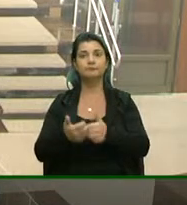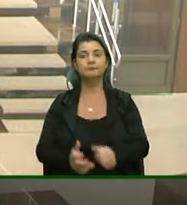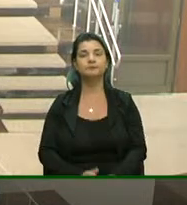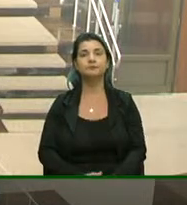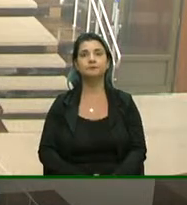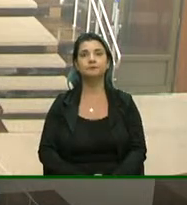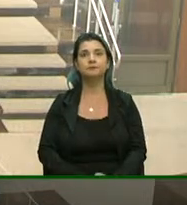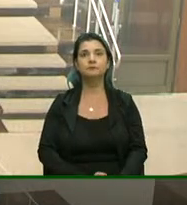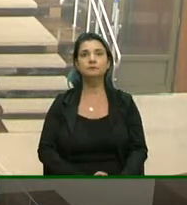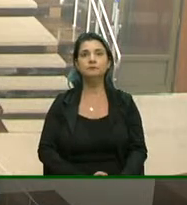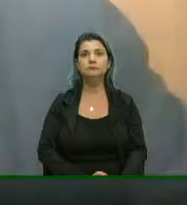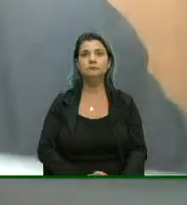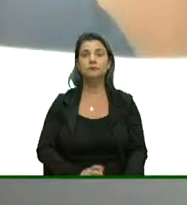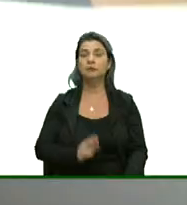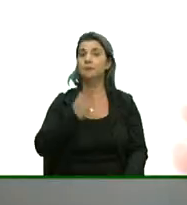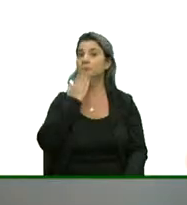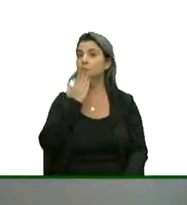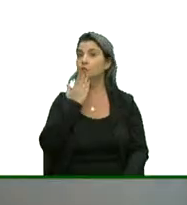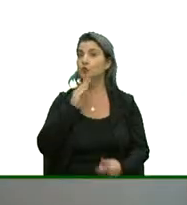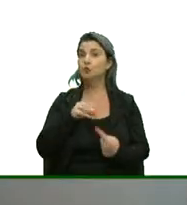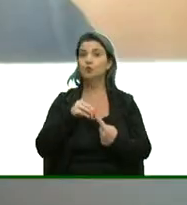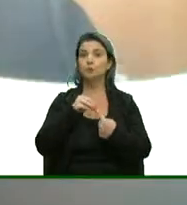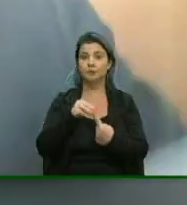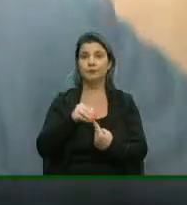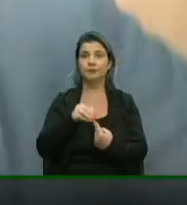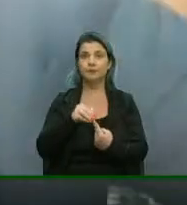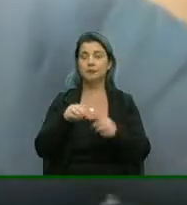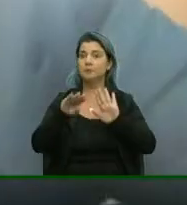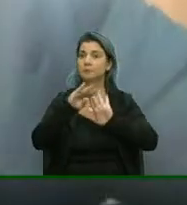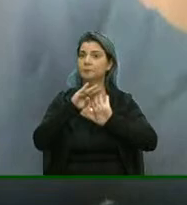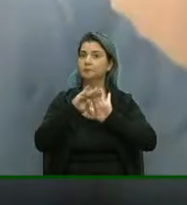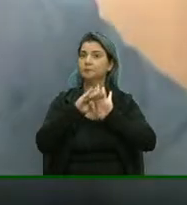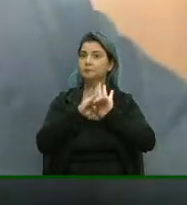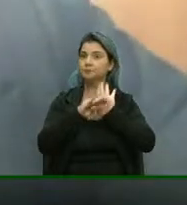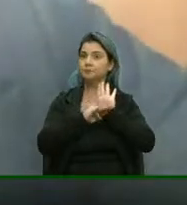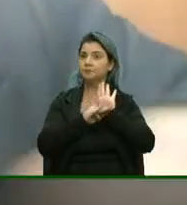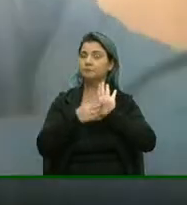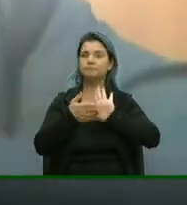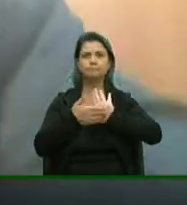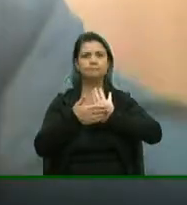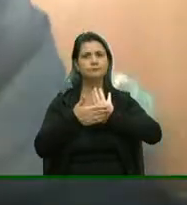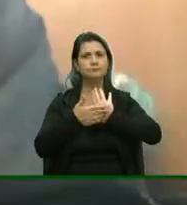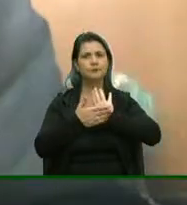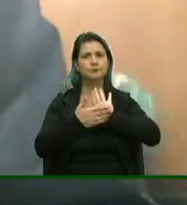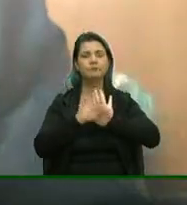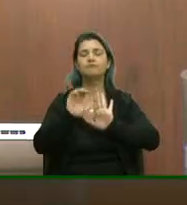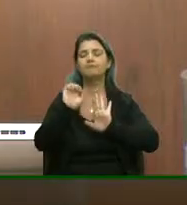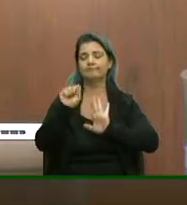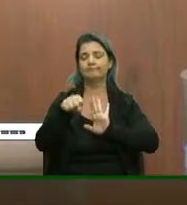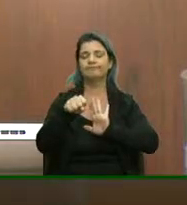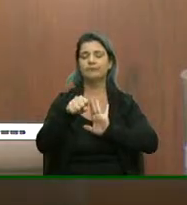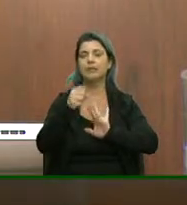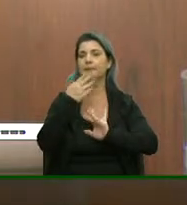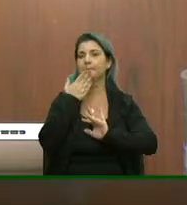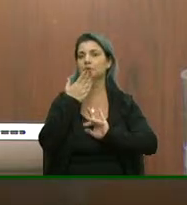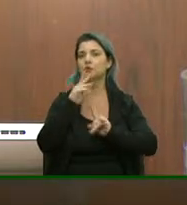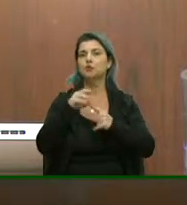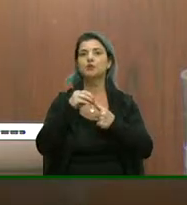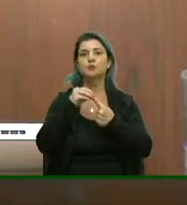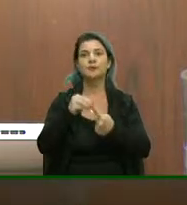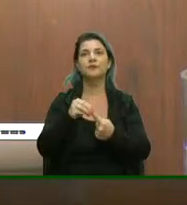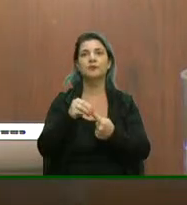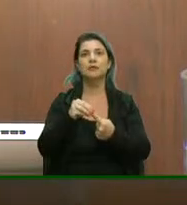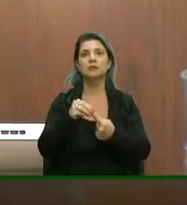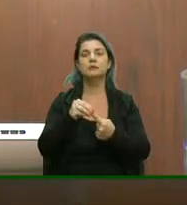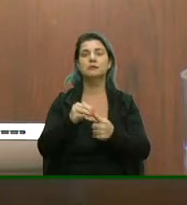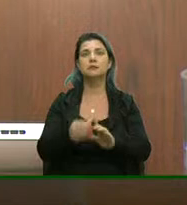há pedido de preferência protocolado nessa proposição? Sim, senhor. Pedido de preferência protocolado